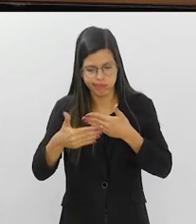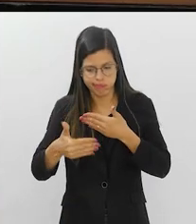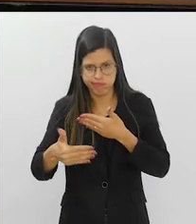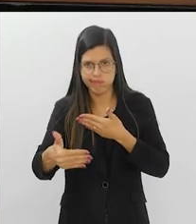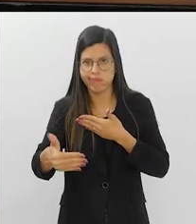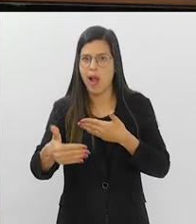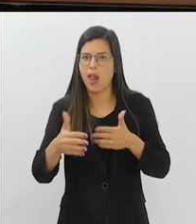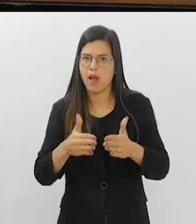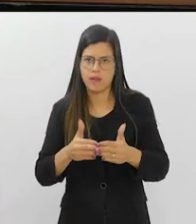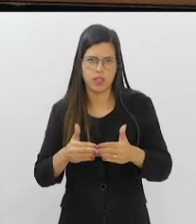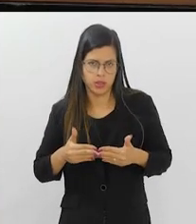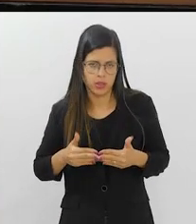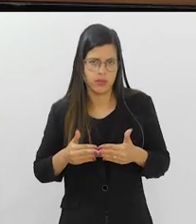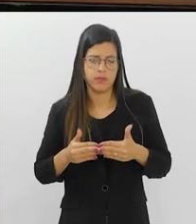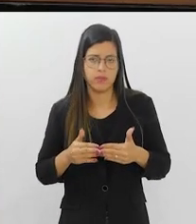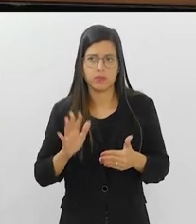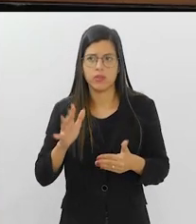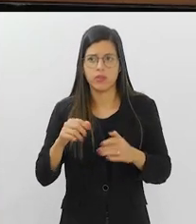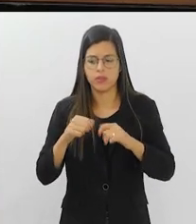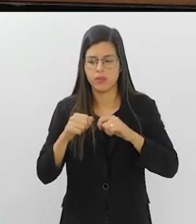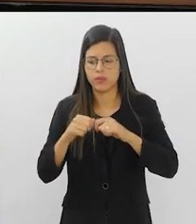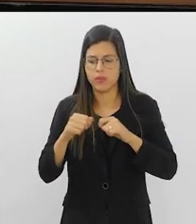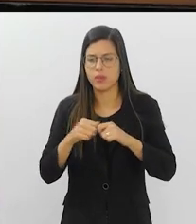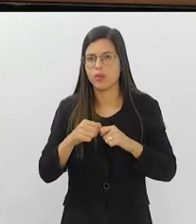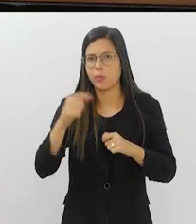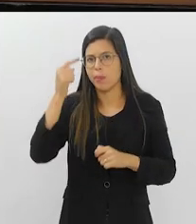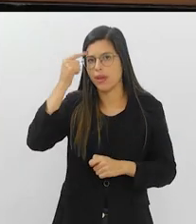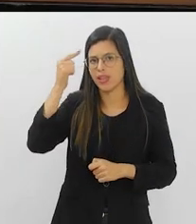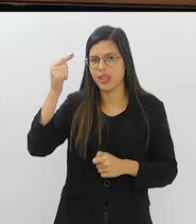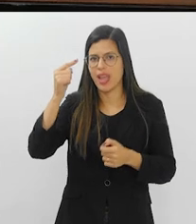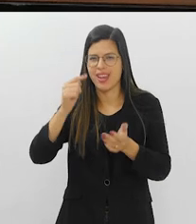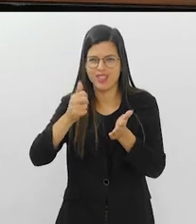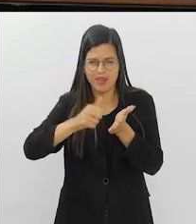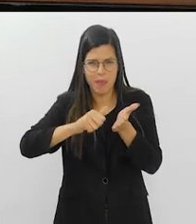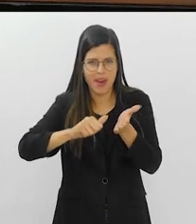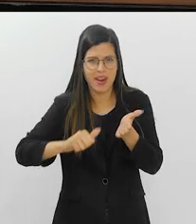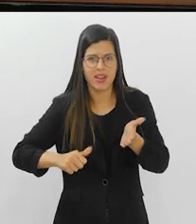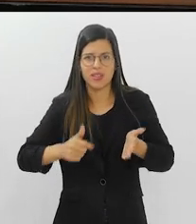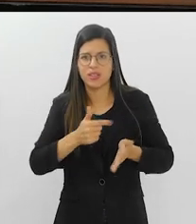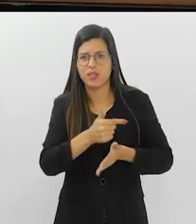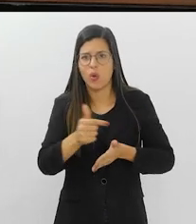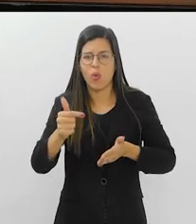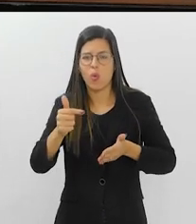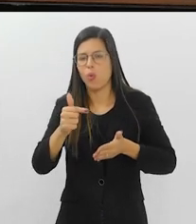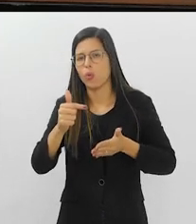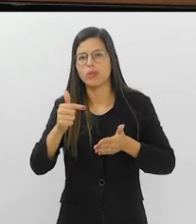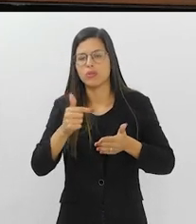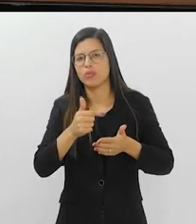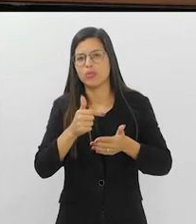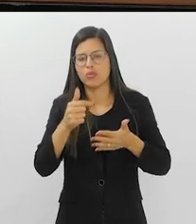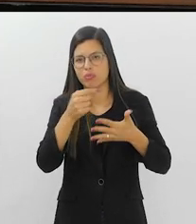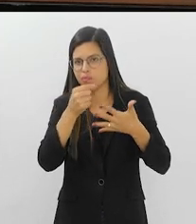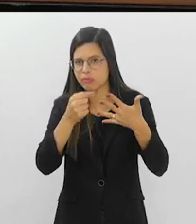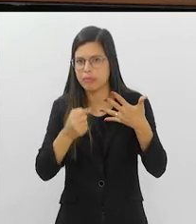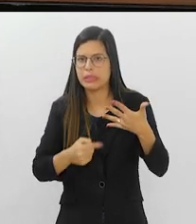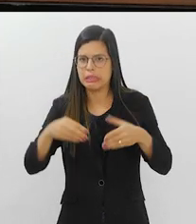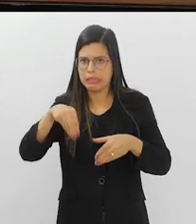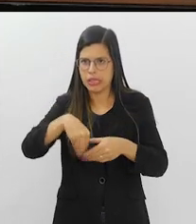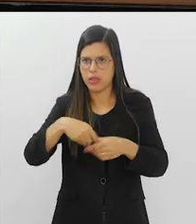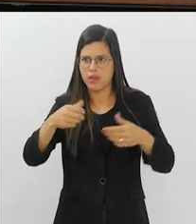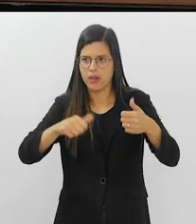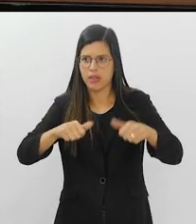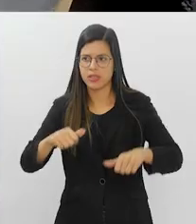mais tempo afastado das atividades. Isso aí já é feito numa lógica de perícia, né, com outros elementos que são incluídos